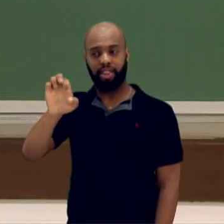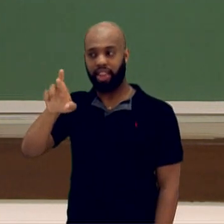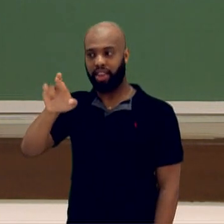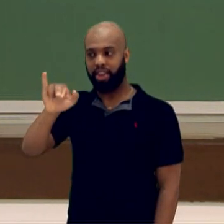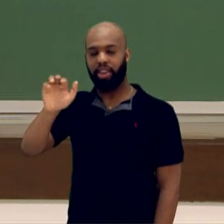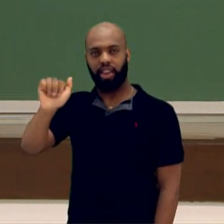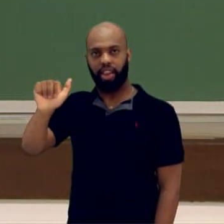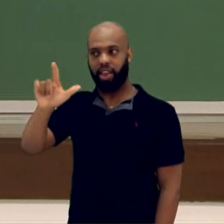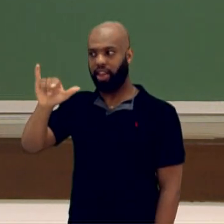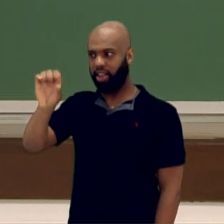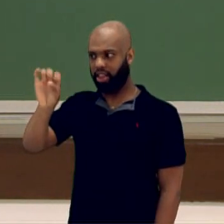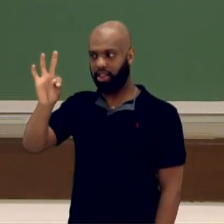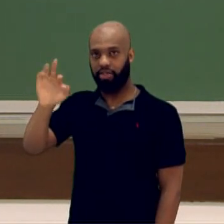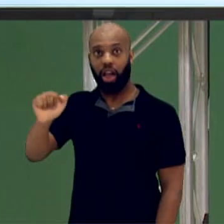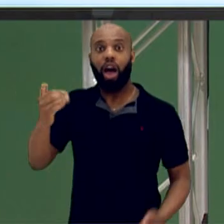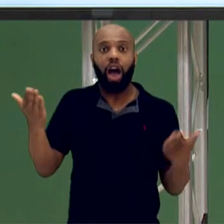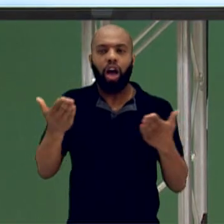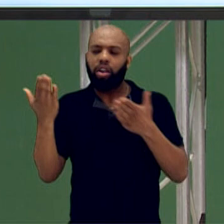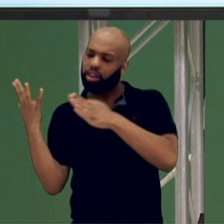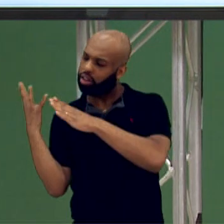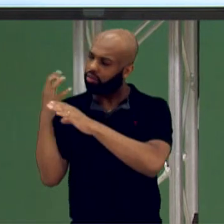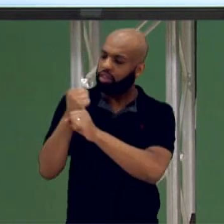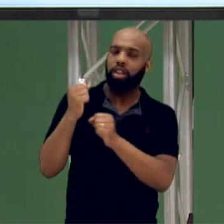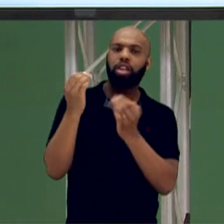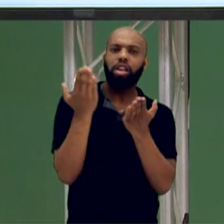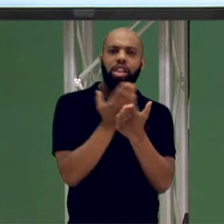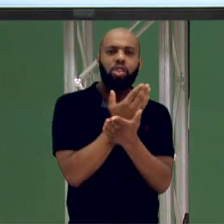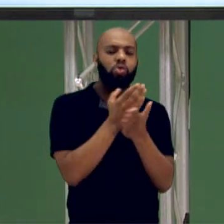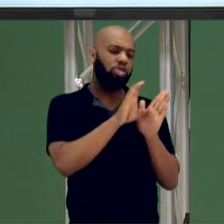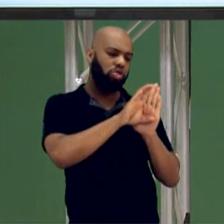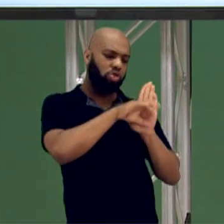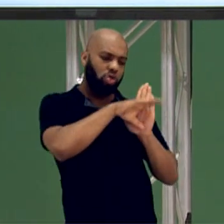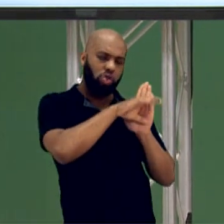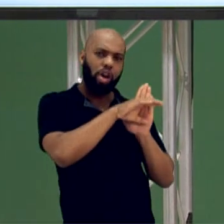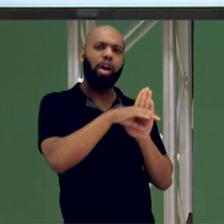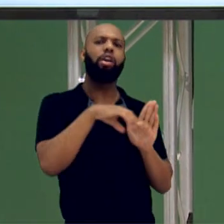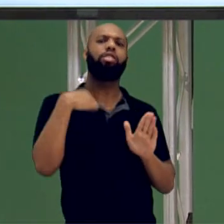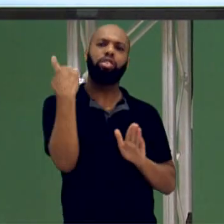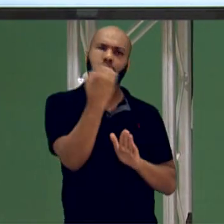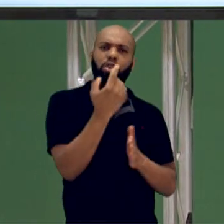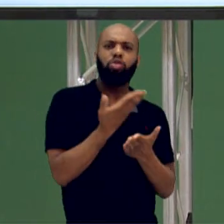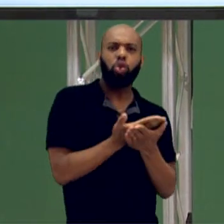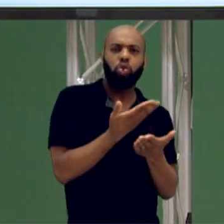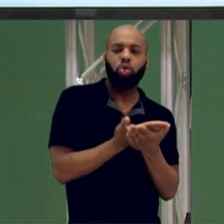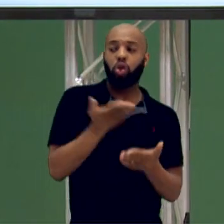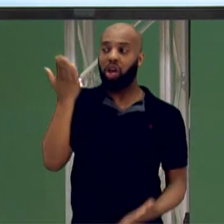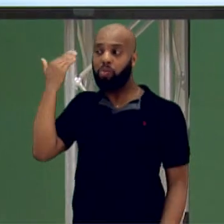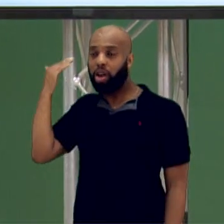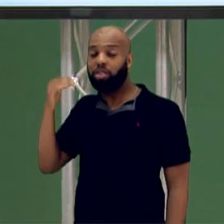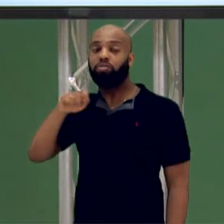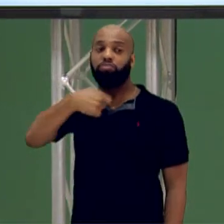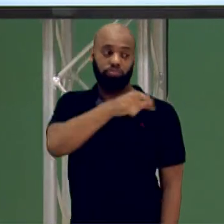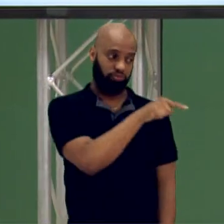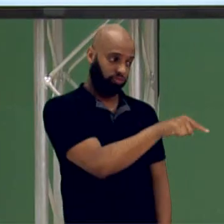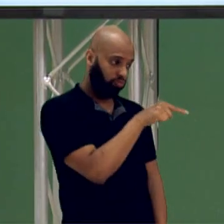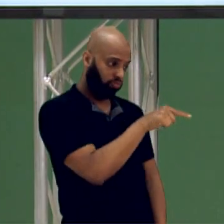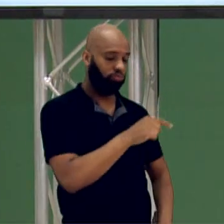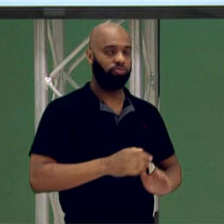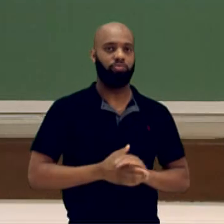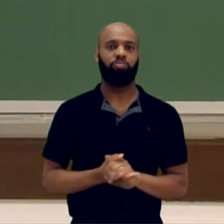Então vamos revisar alguns momentos, né? Alguns conceitos que trabalhamos na nossa última aula sobre Epicuro,